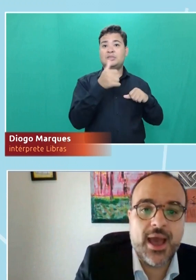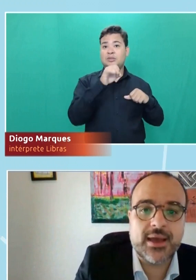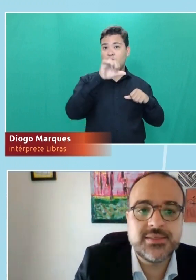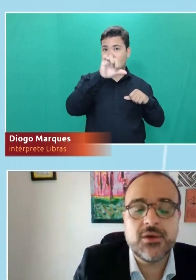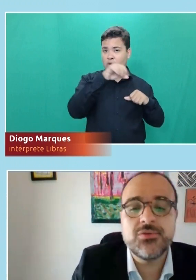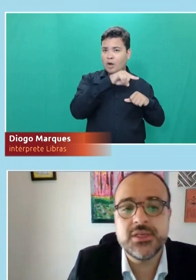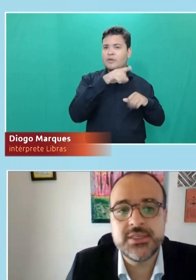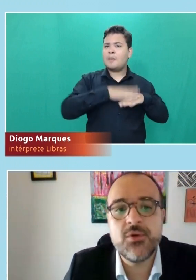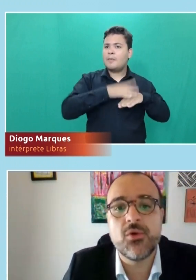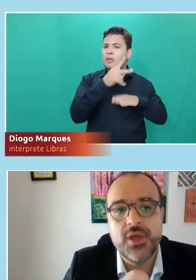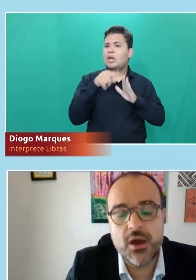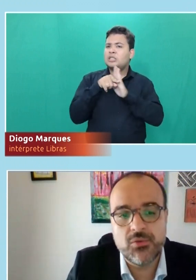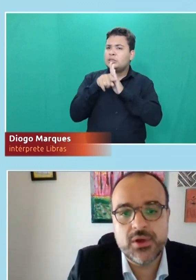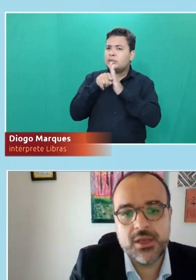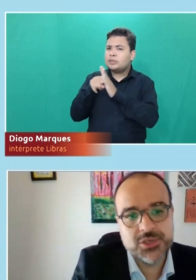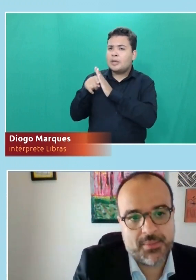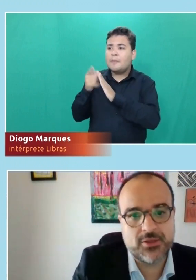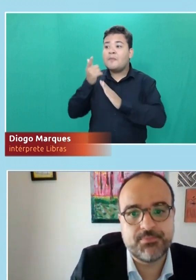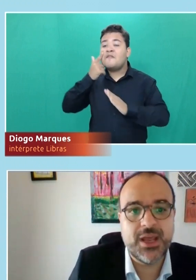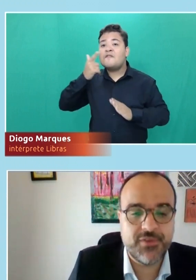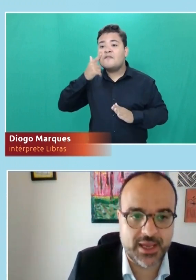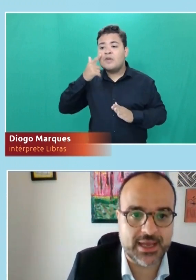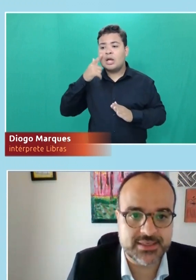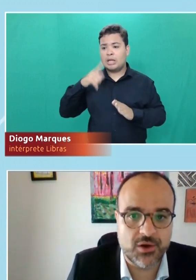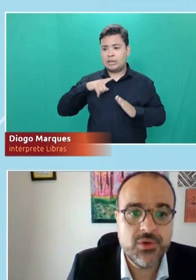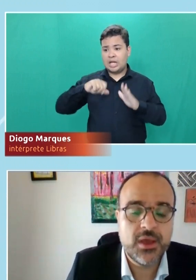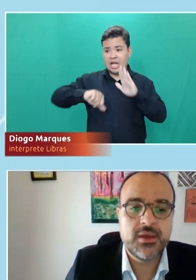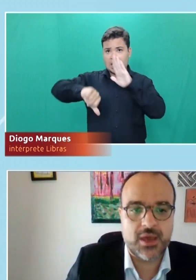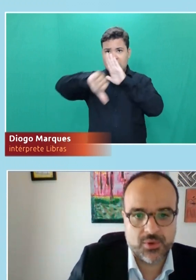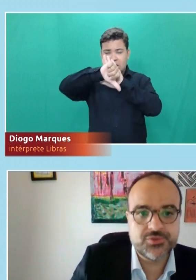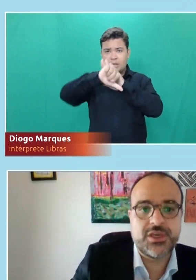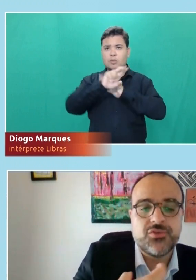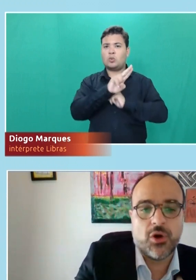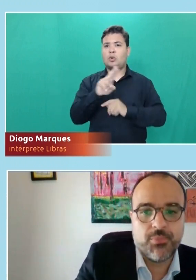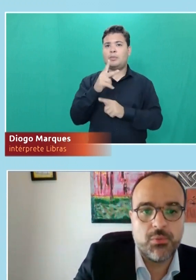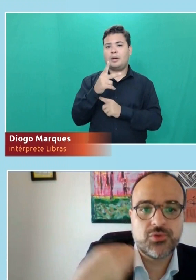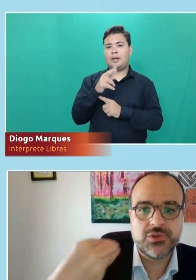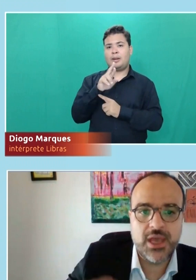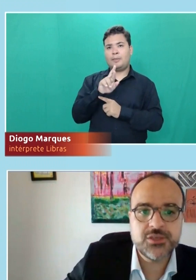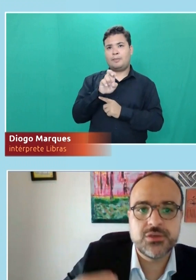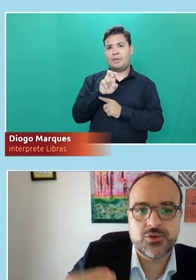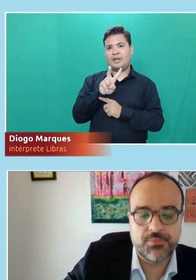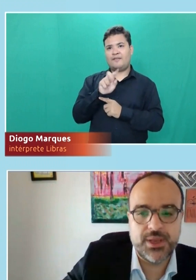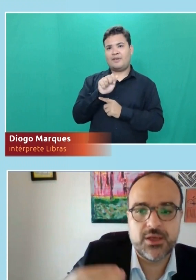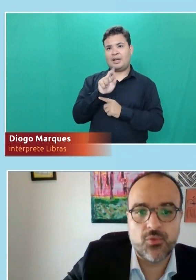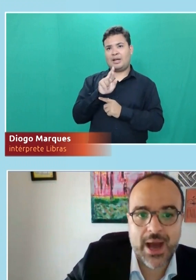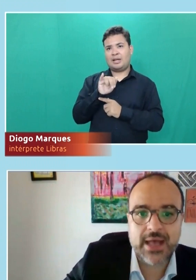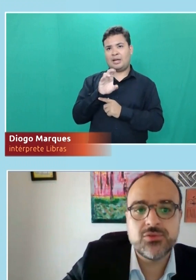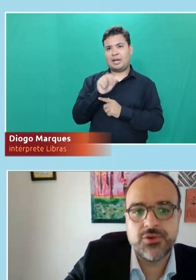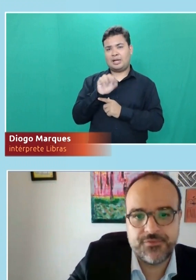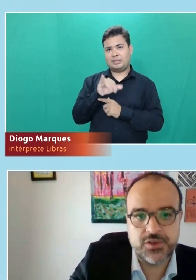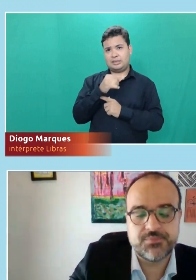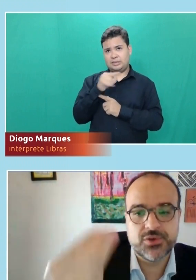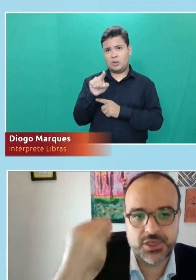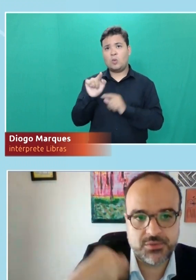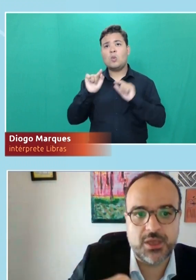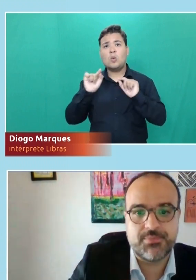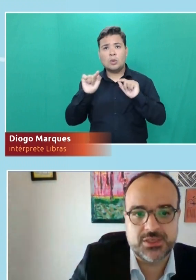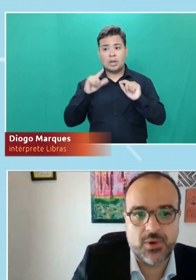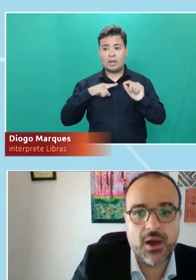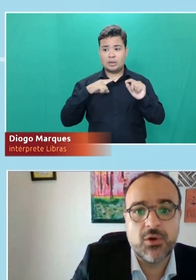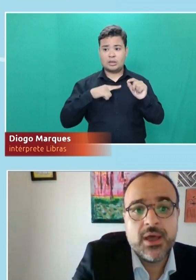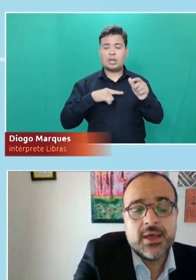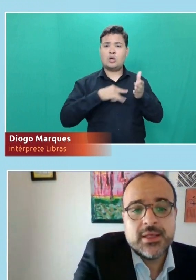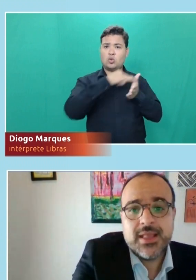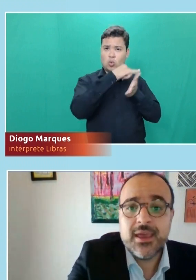a investigar se aconteceu ou não um crime chamado prevaricação, que é quando um servidor público deixa de cumprir um ato de ofício por